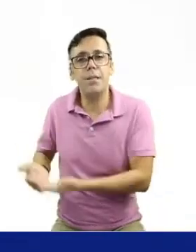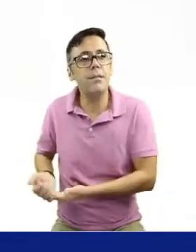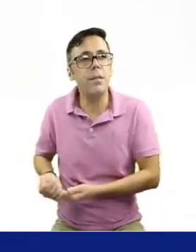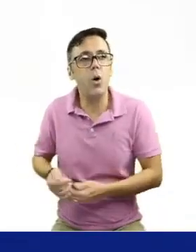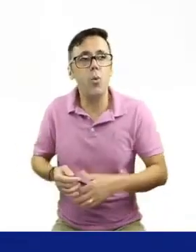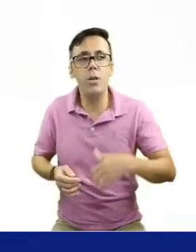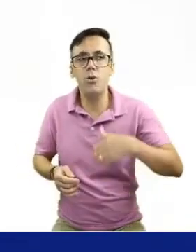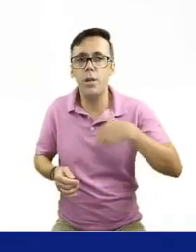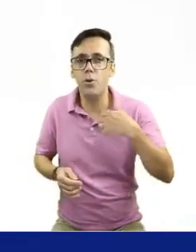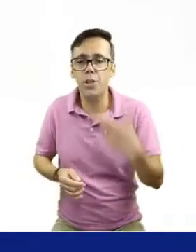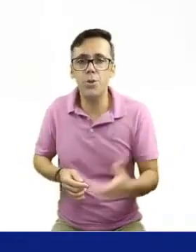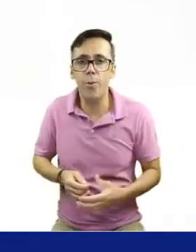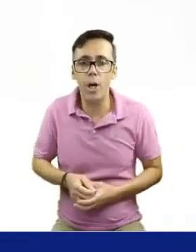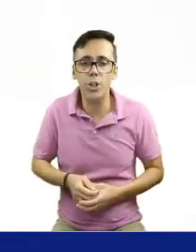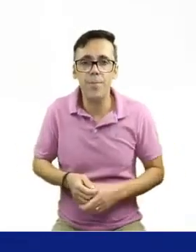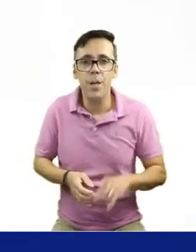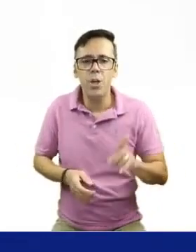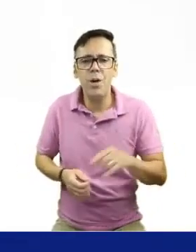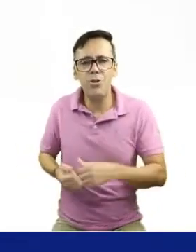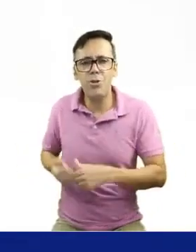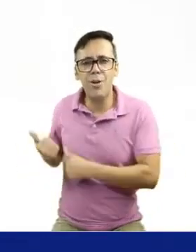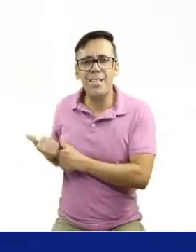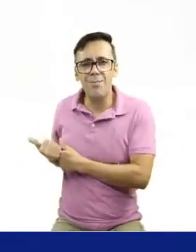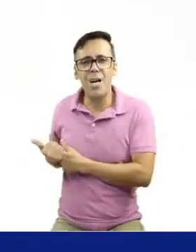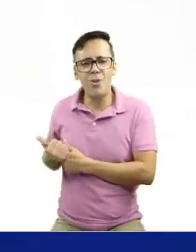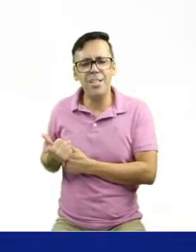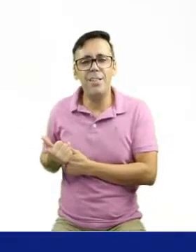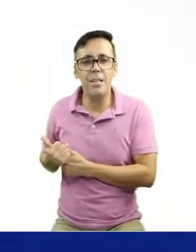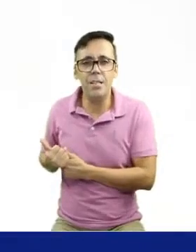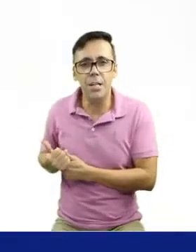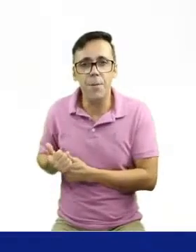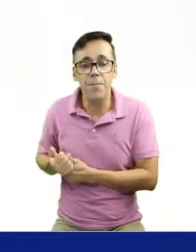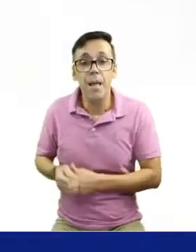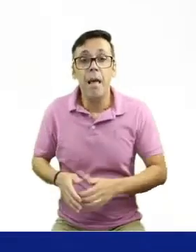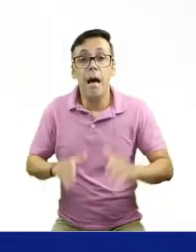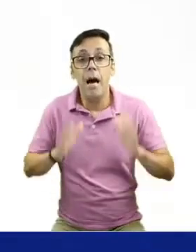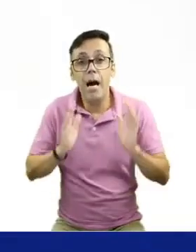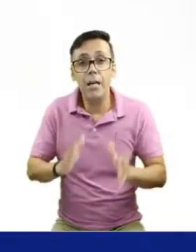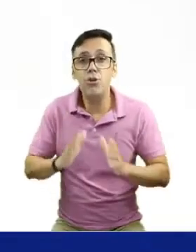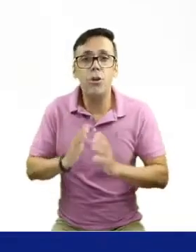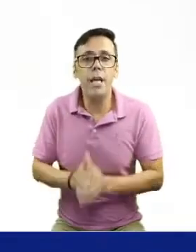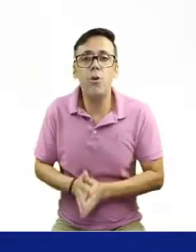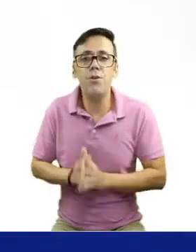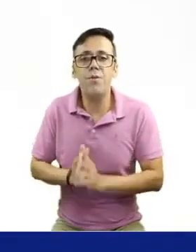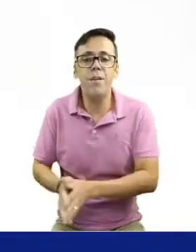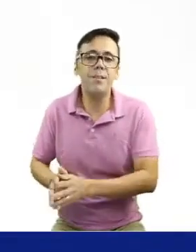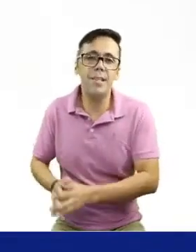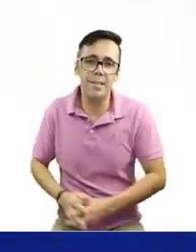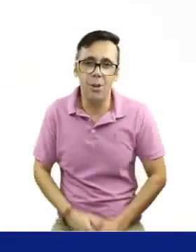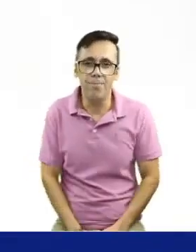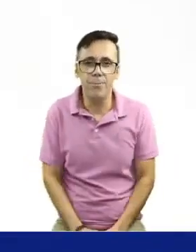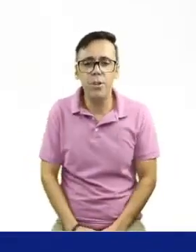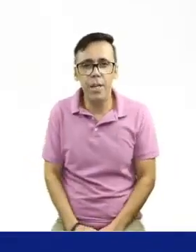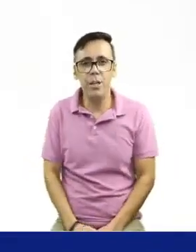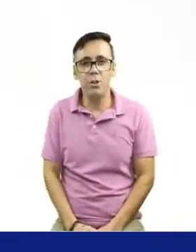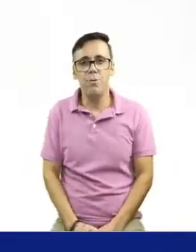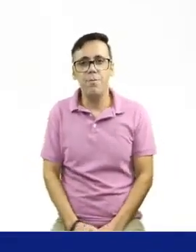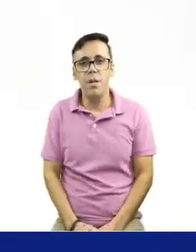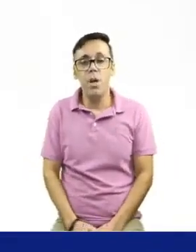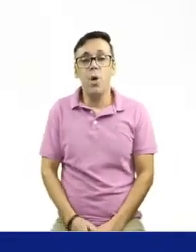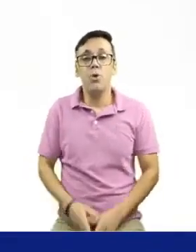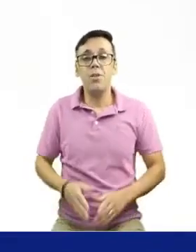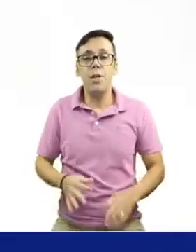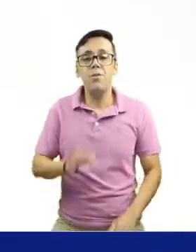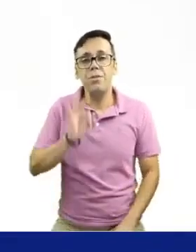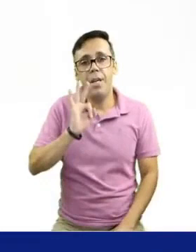adicional de alimentação adicional de transporte e um adicional aqui embaixo Olha que interessante adicional de fixação O que é